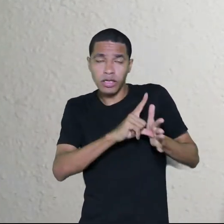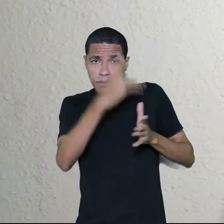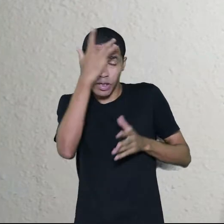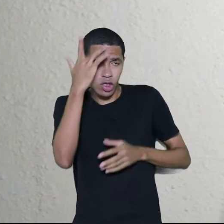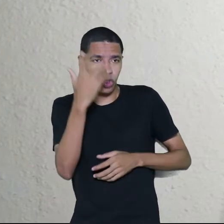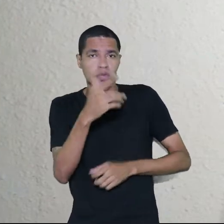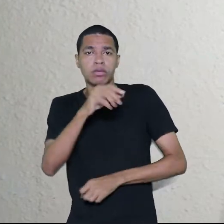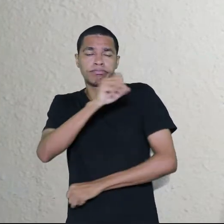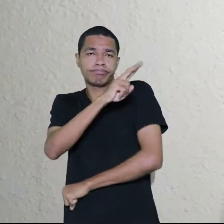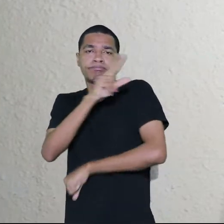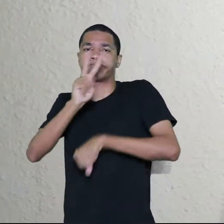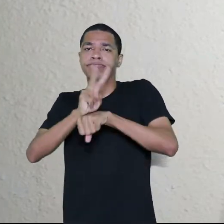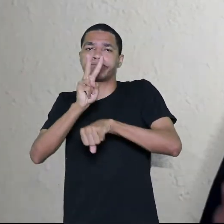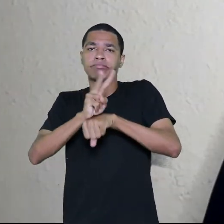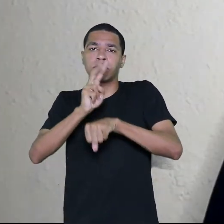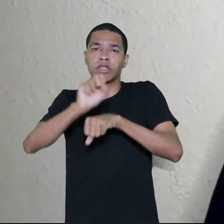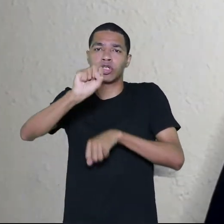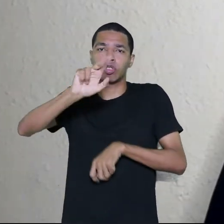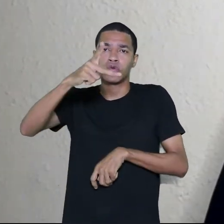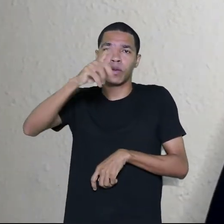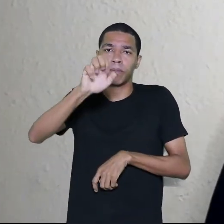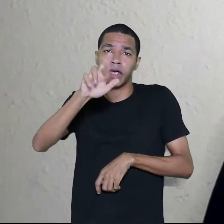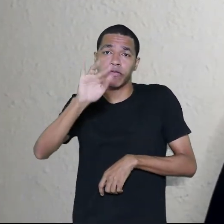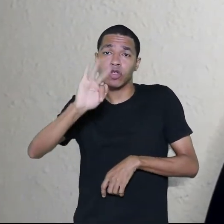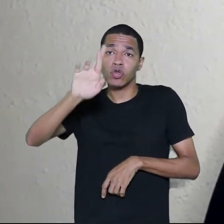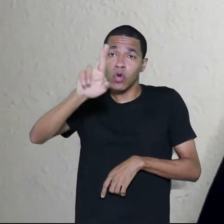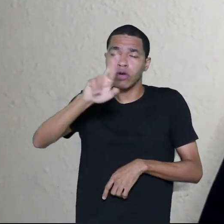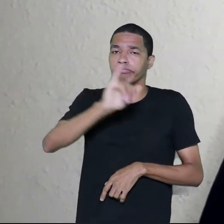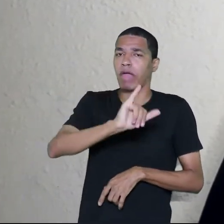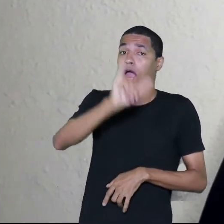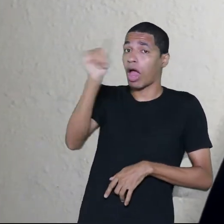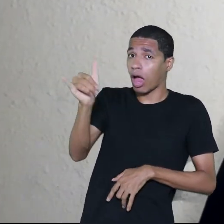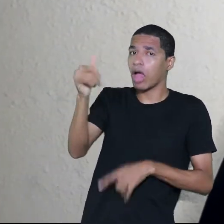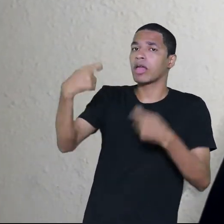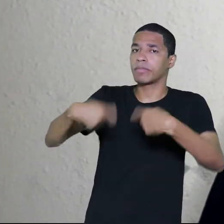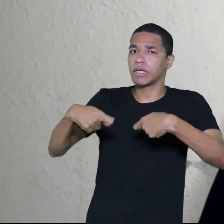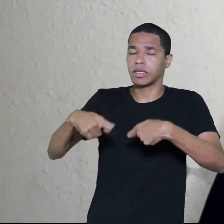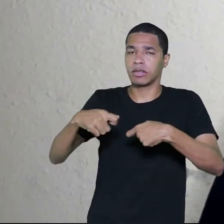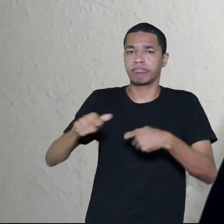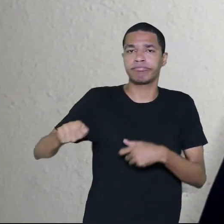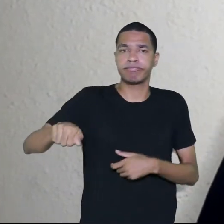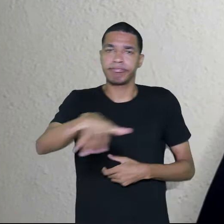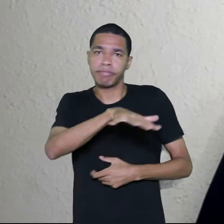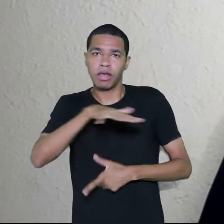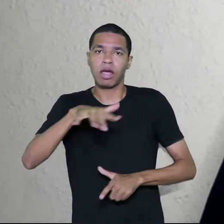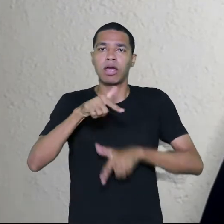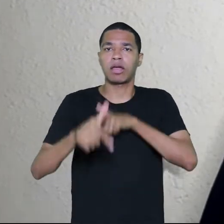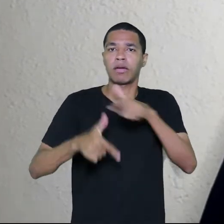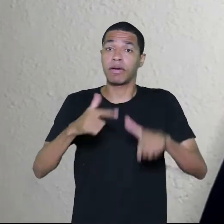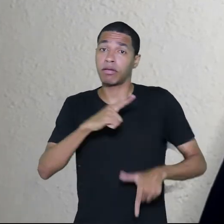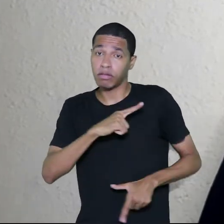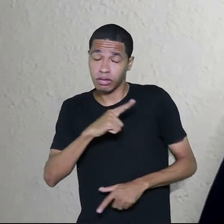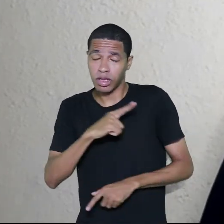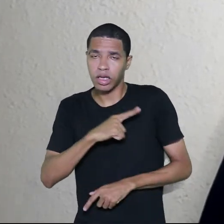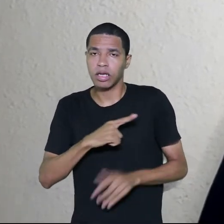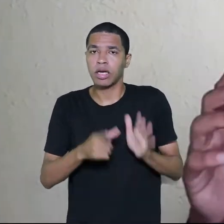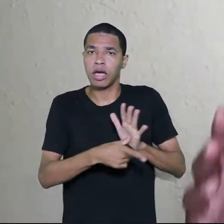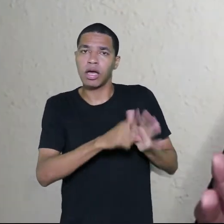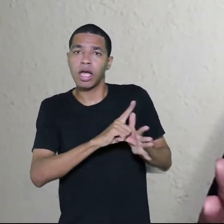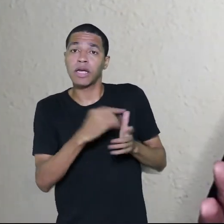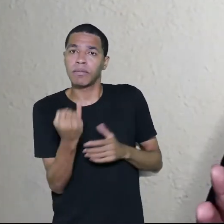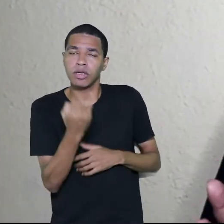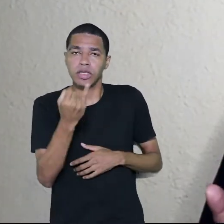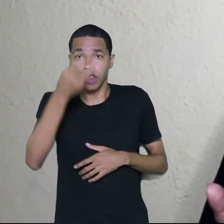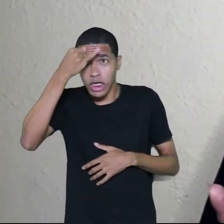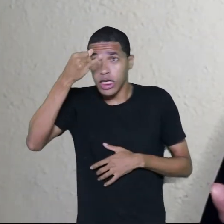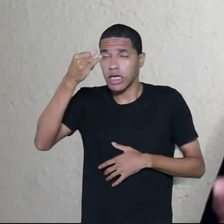comunicar ao seu supervisor hierárquico. Para trabalhar em áreas que possuam energia elétrica, é muito importante que você